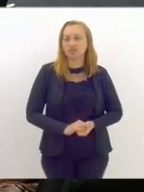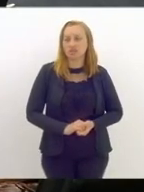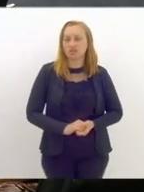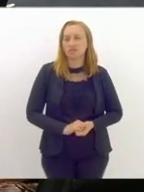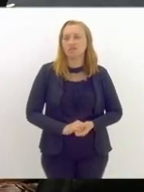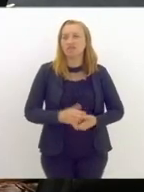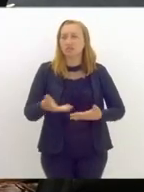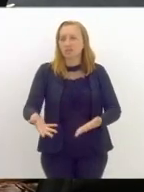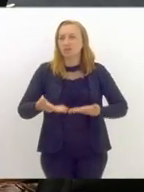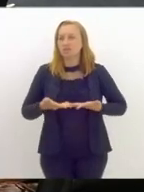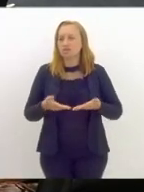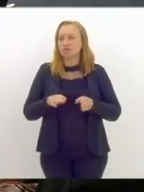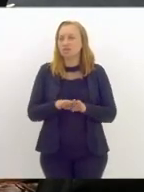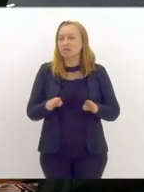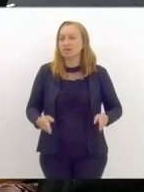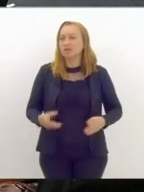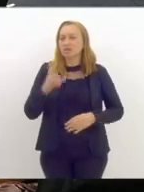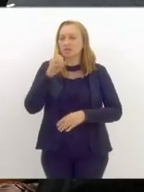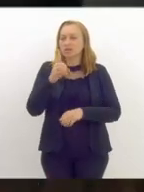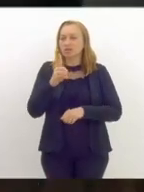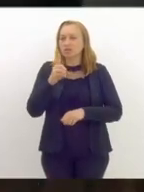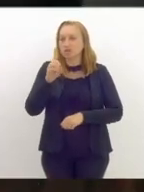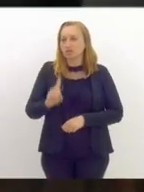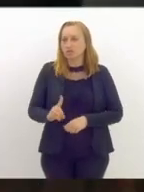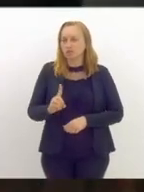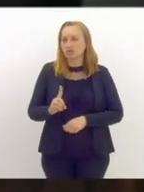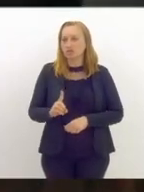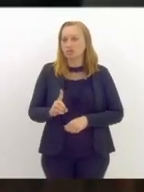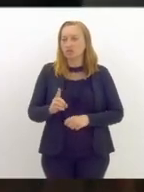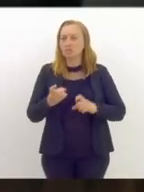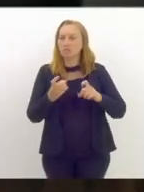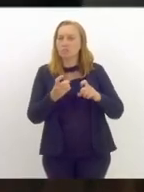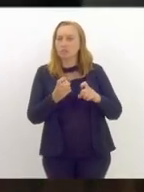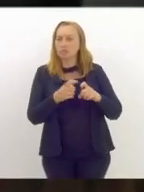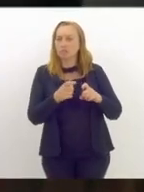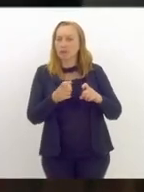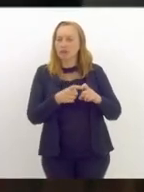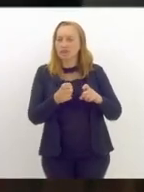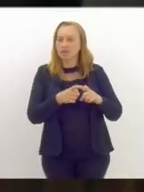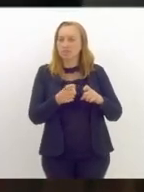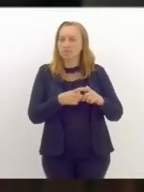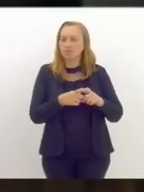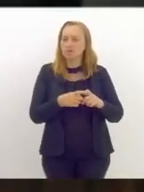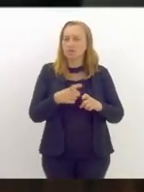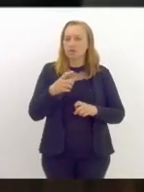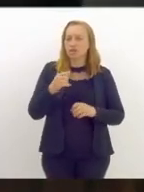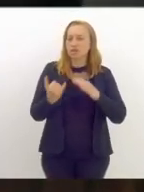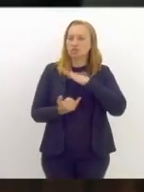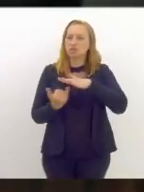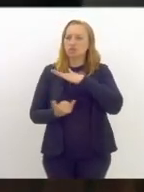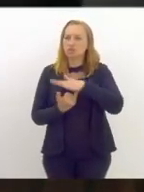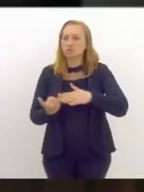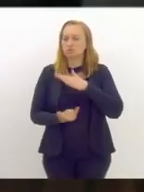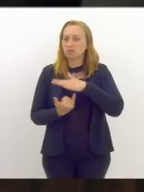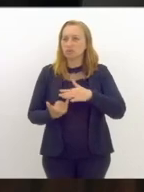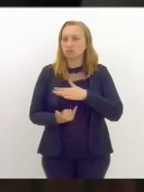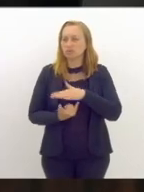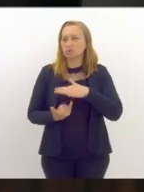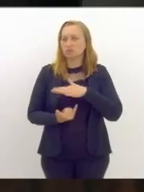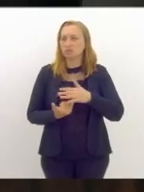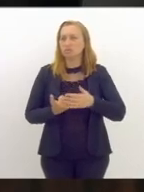Convido para estar conosco à mesa o diretor médico do Instituto Estadual do Cérebro, Paulo Neymaier, Dr. Paulo Neymaier, que vai estar à